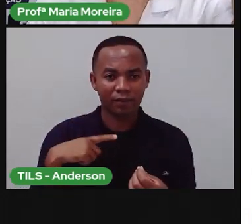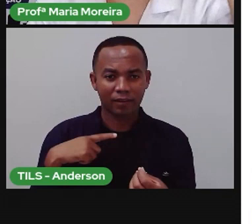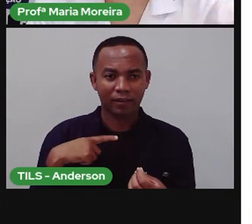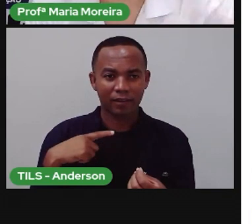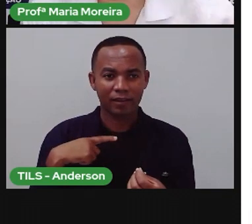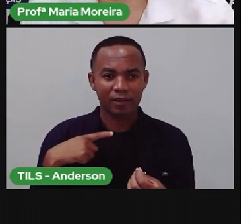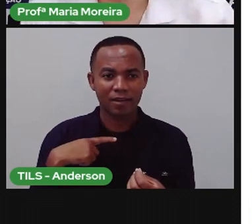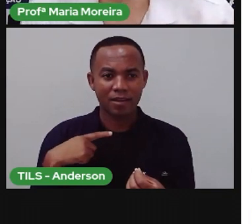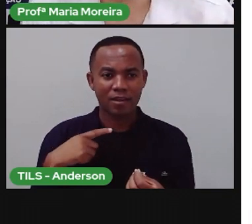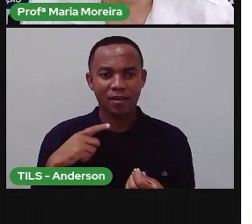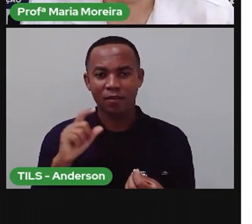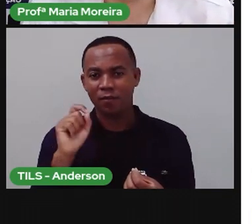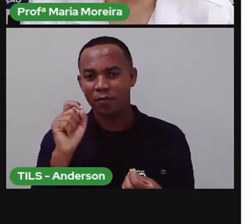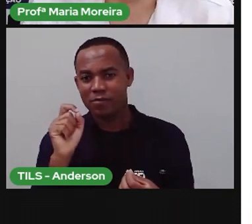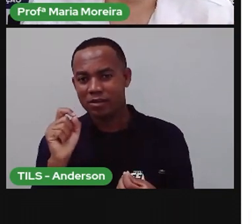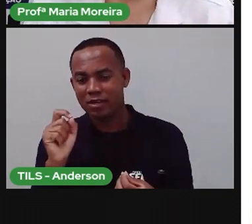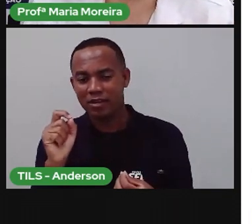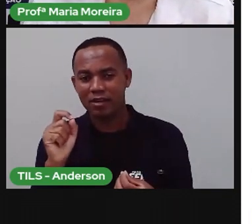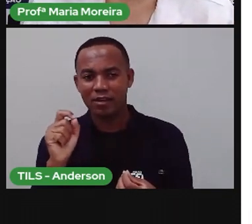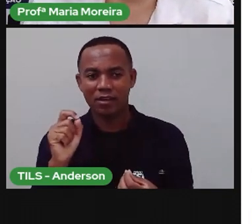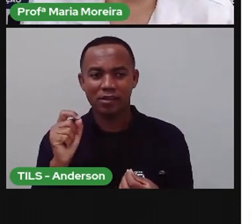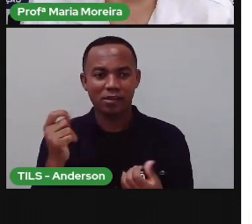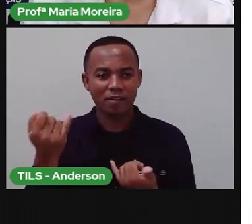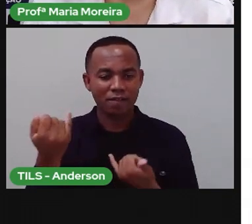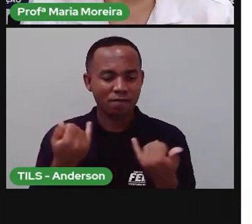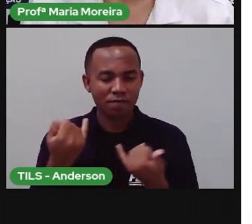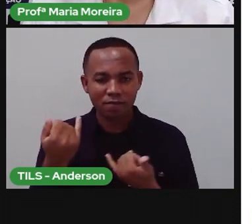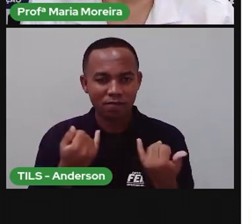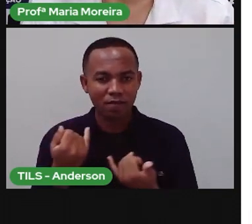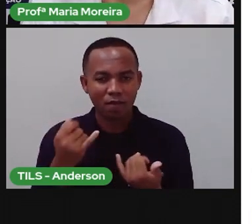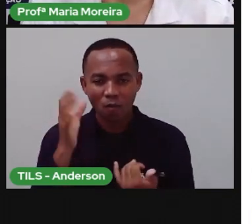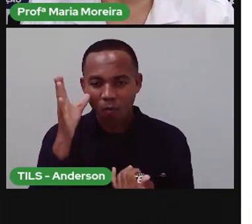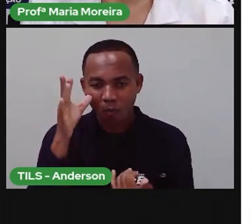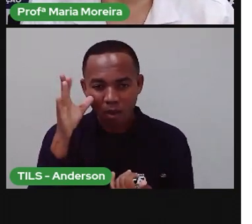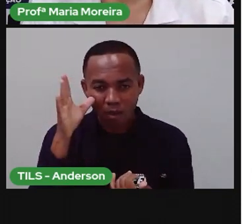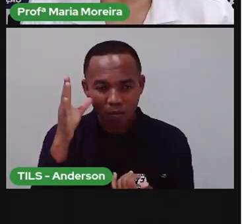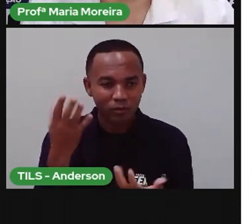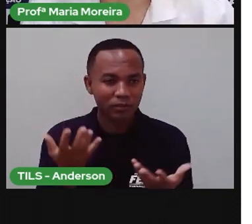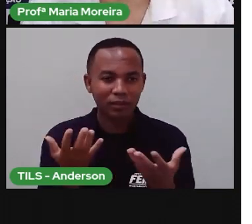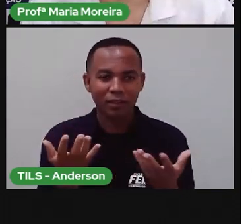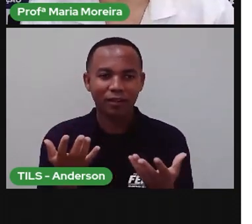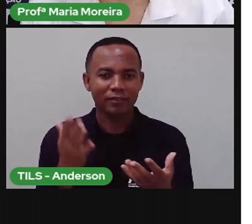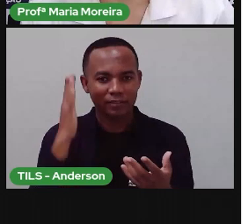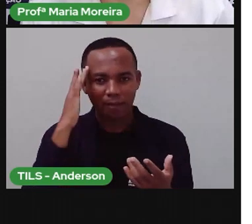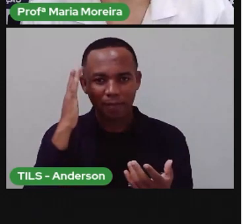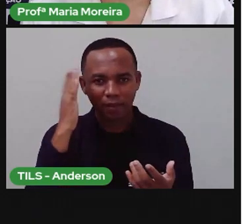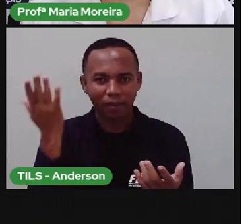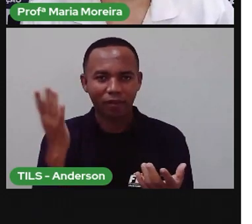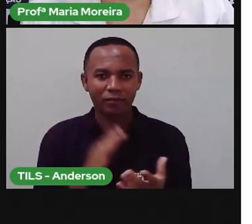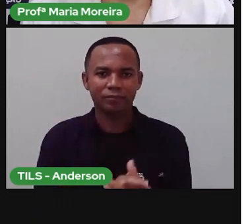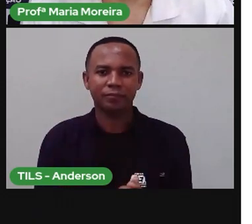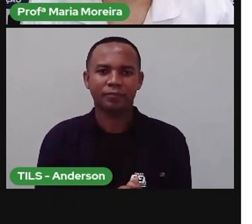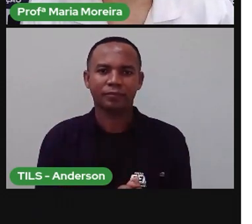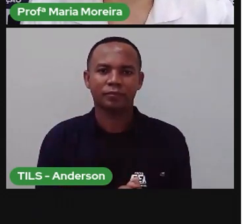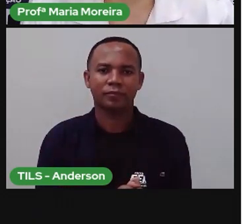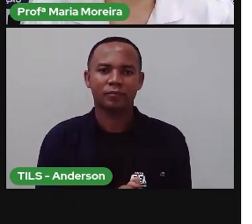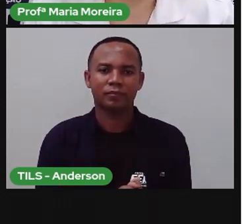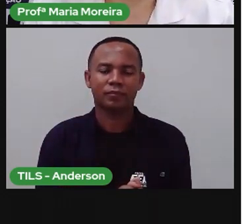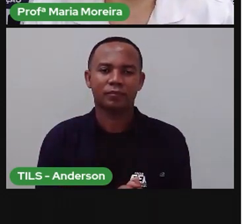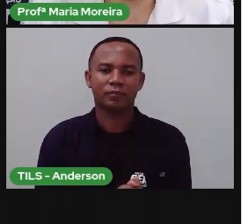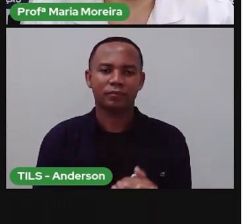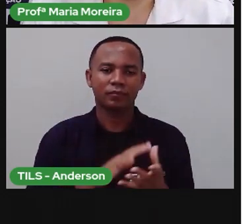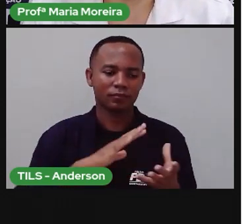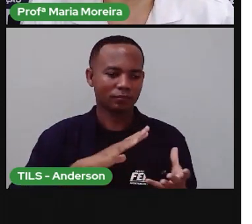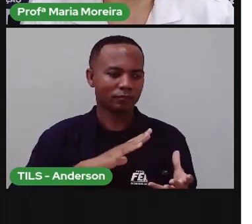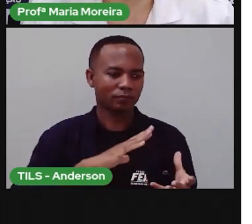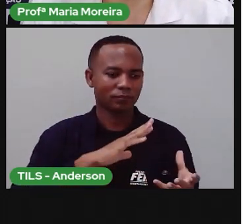tiver alguma dica, escreve aonde? Aqui embaixo, porque a gente está curioso para saber. Bom,